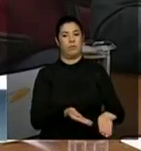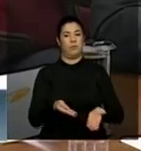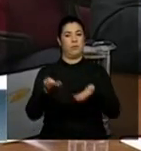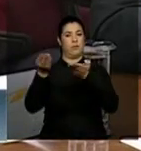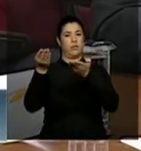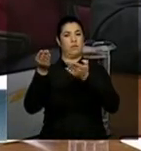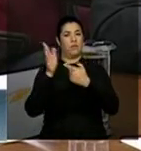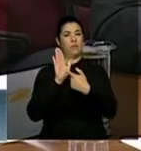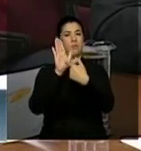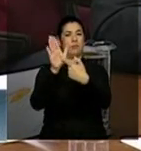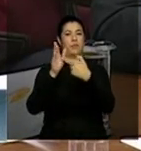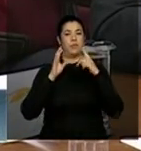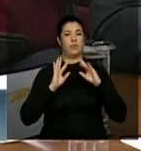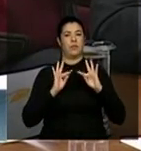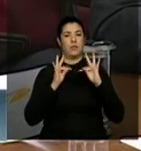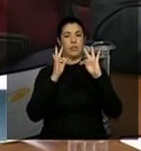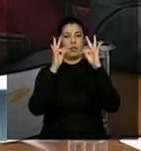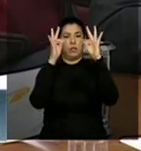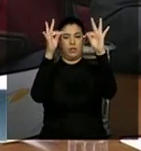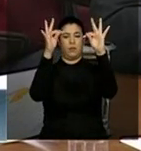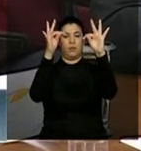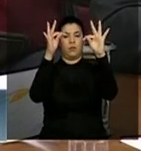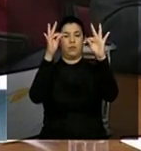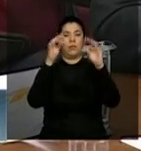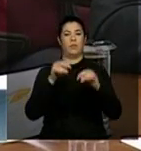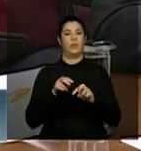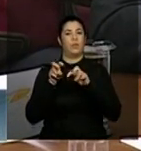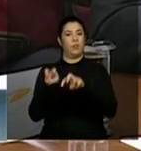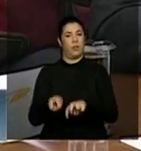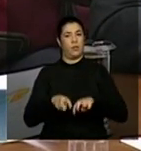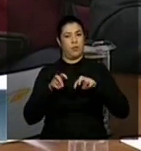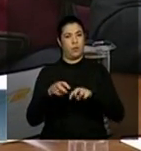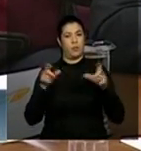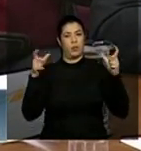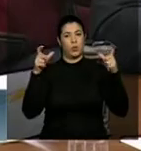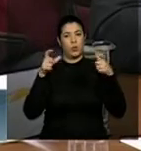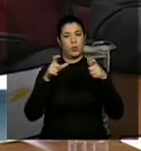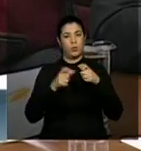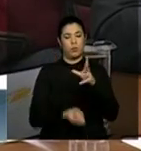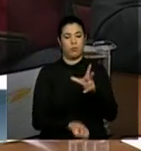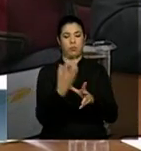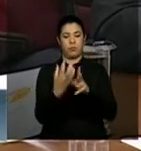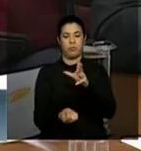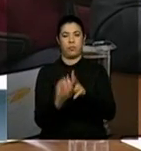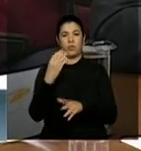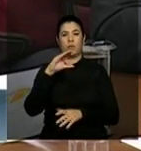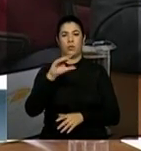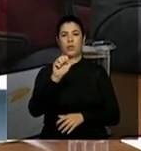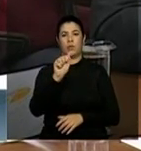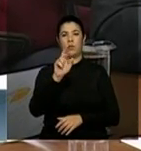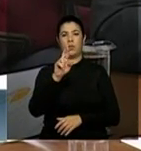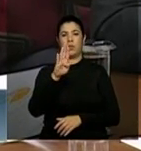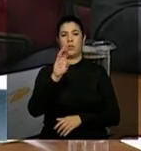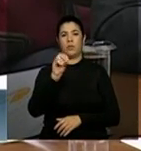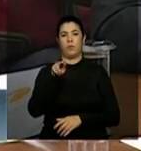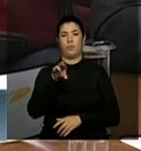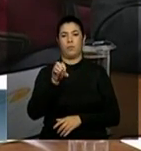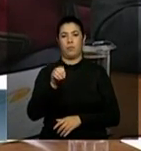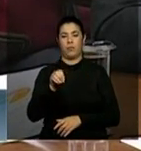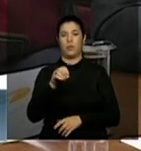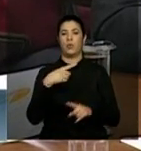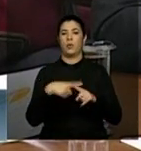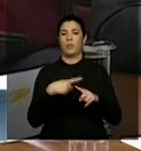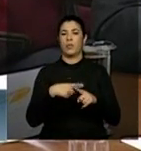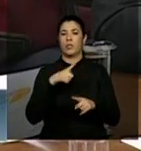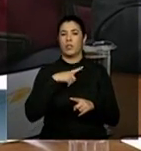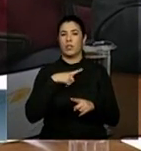a tecnologia da agricultura de baixa emissão de carbono, junto com um programa especial que nós estamos, ministra Isabela,